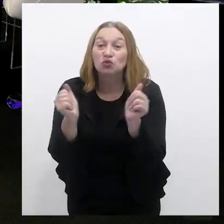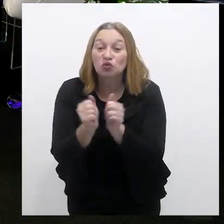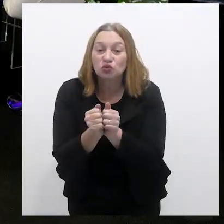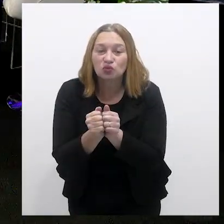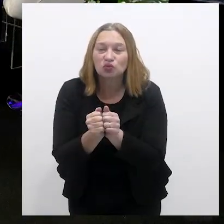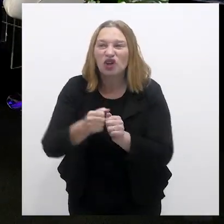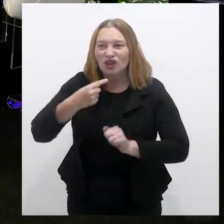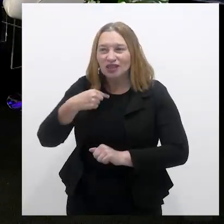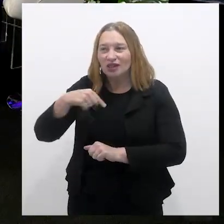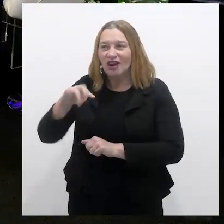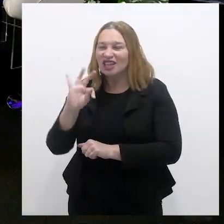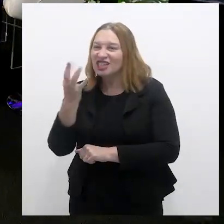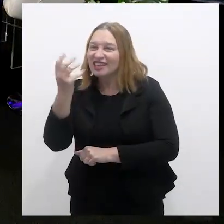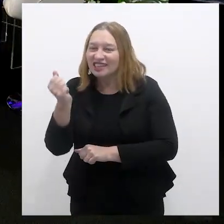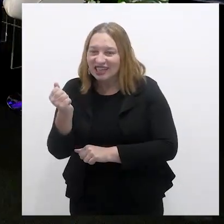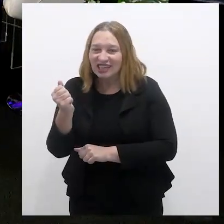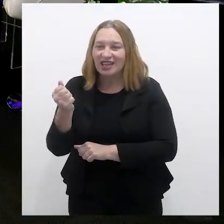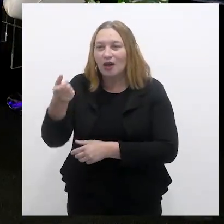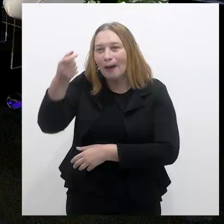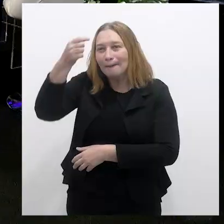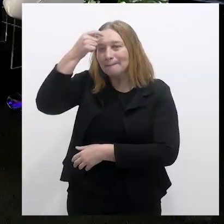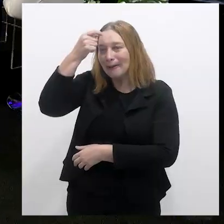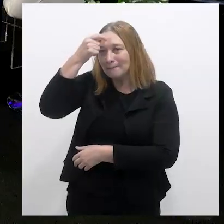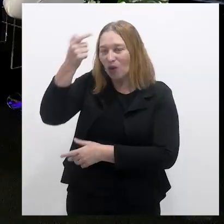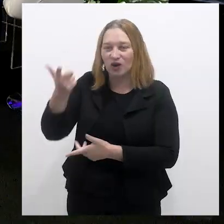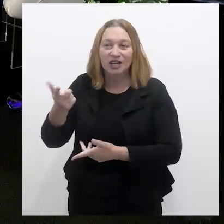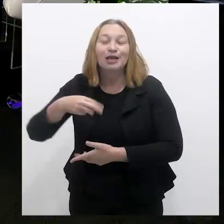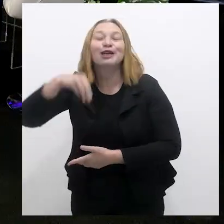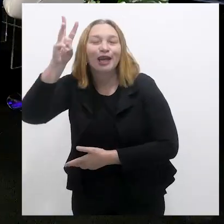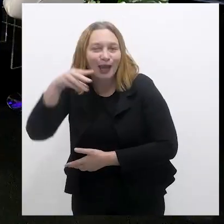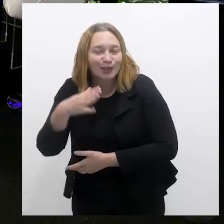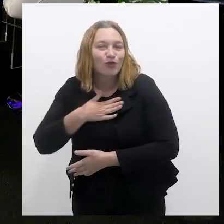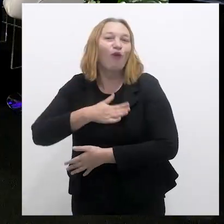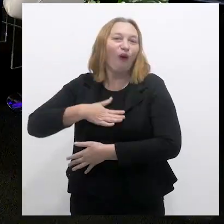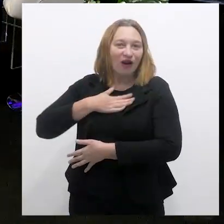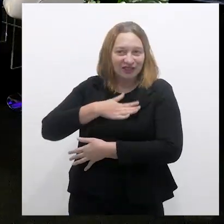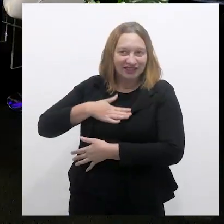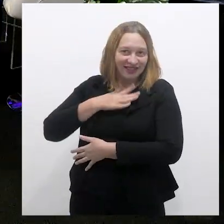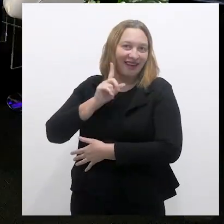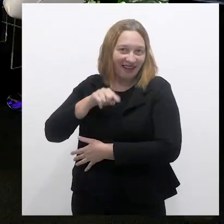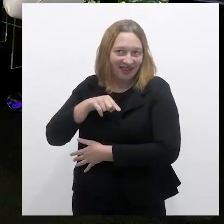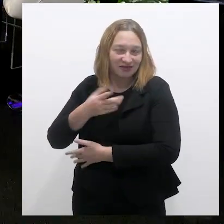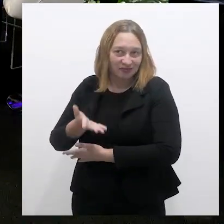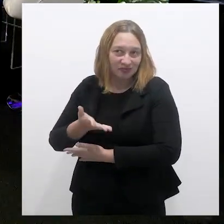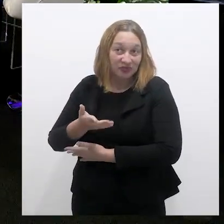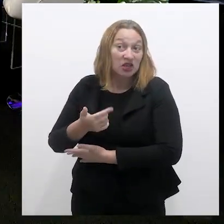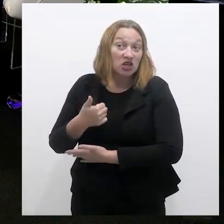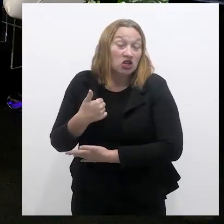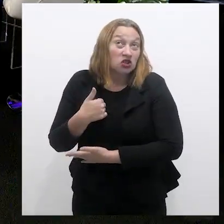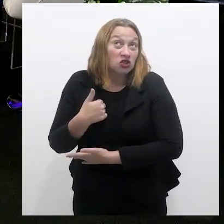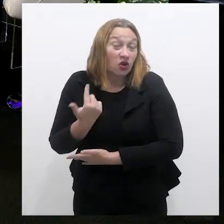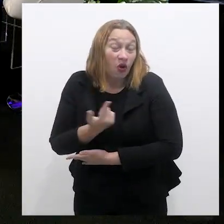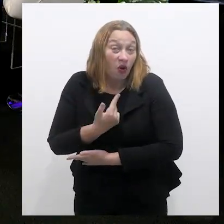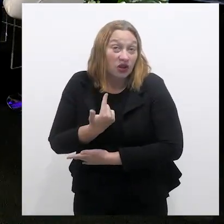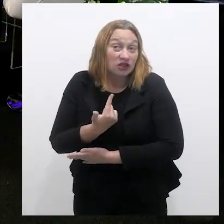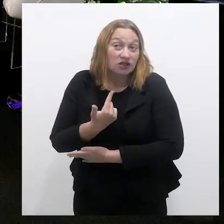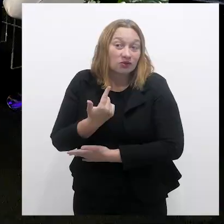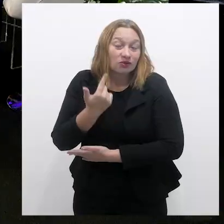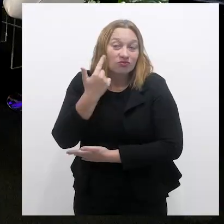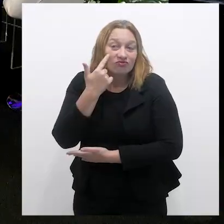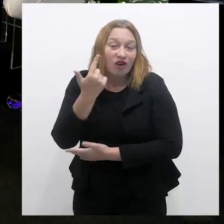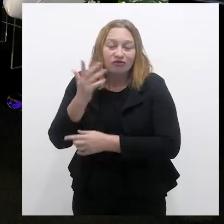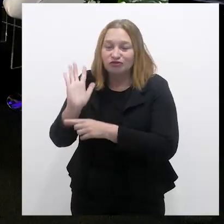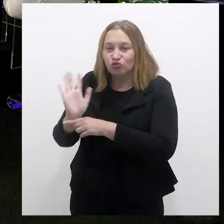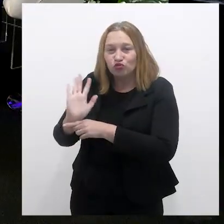juntas estão lá na trilha com Quem não essa gosta, memória. Né? Quem que não gosta? Porque nós, quando assistimos